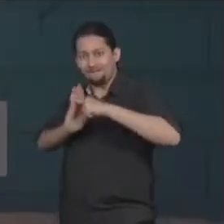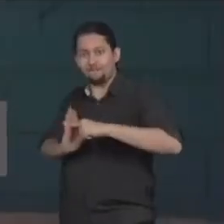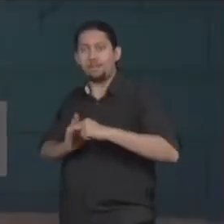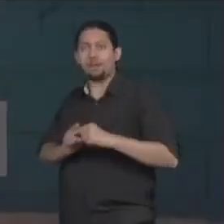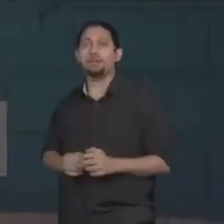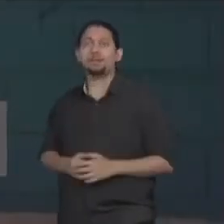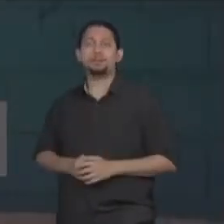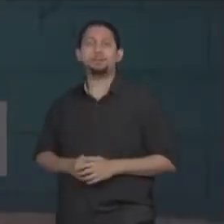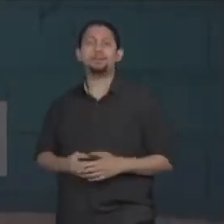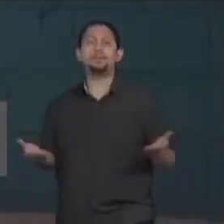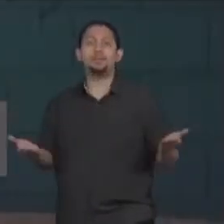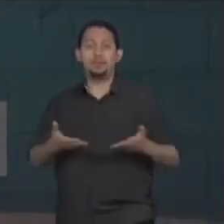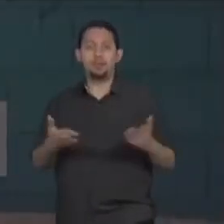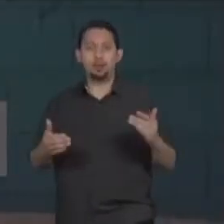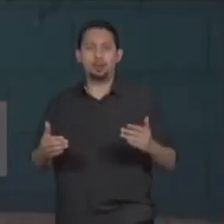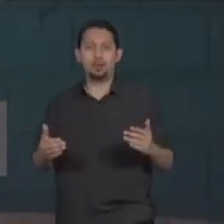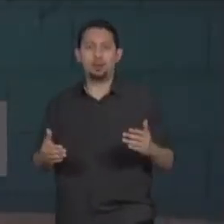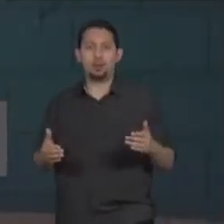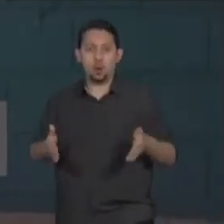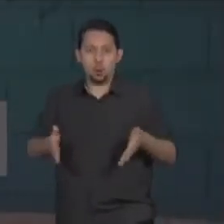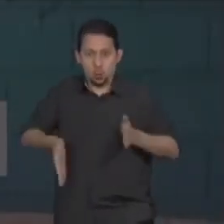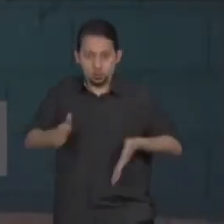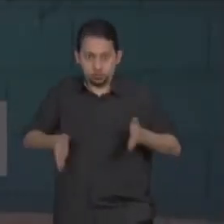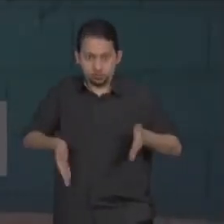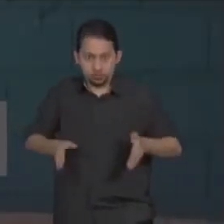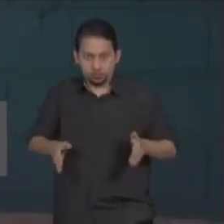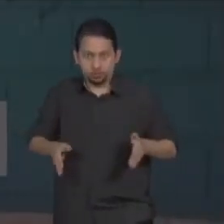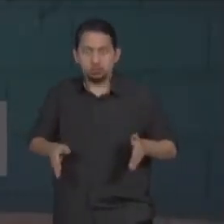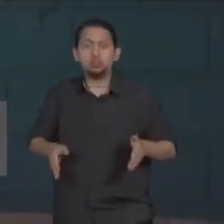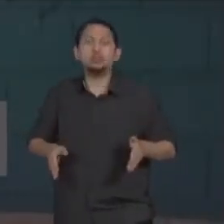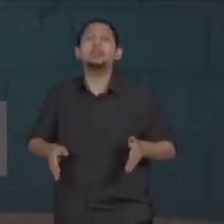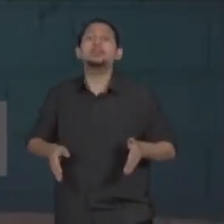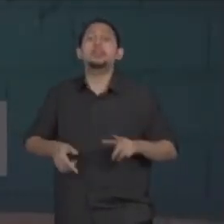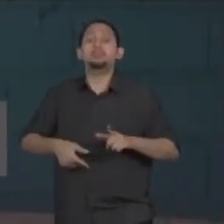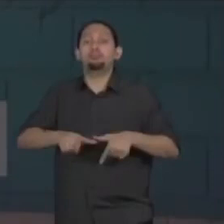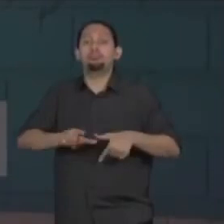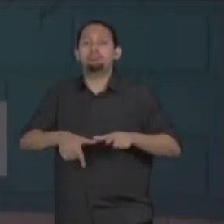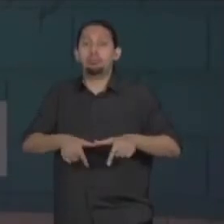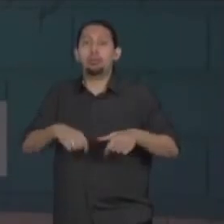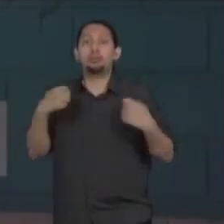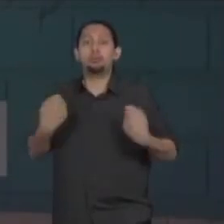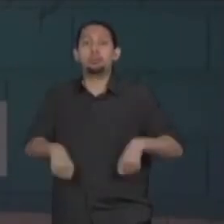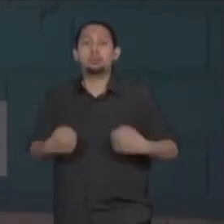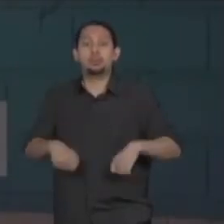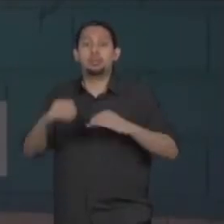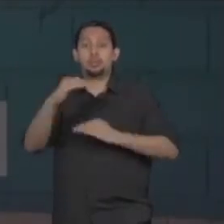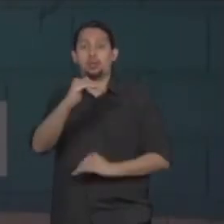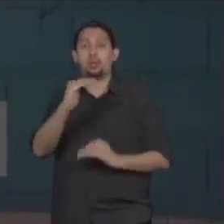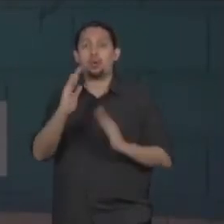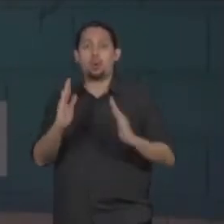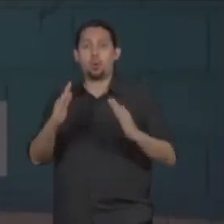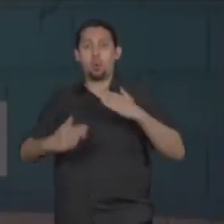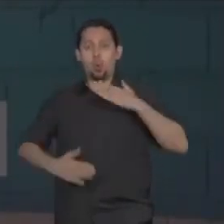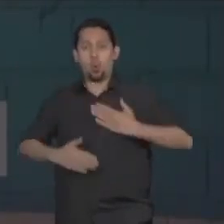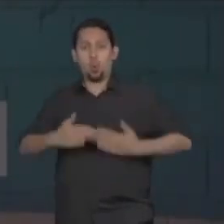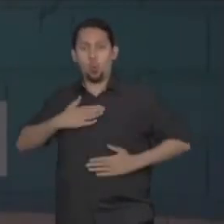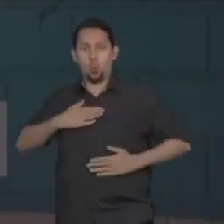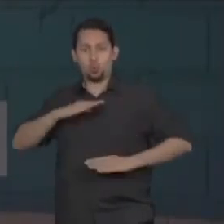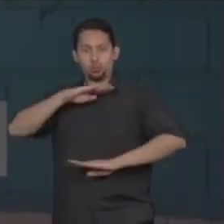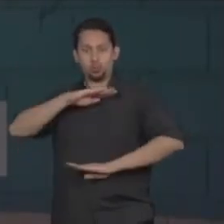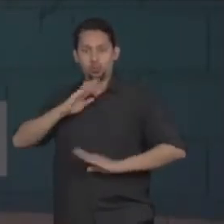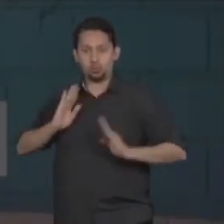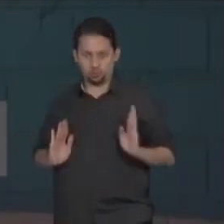Para o corpo do robô, nosso passo 2, eu vou precisar de 2 peças com 3 centímetros